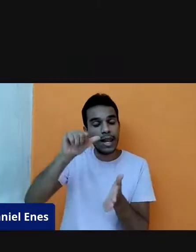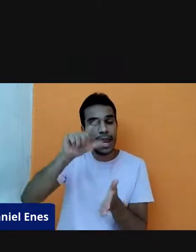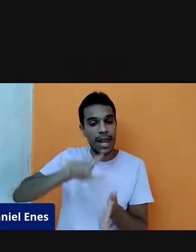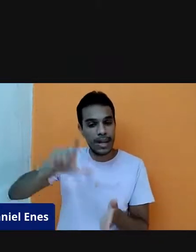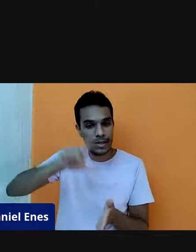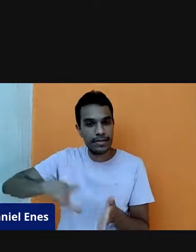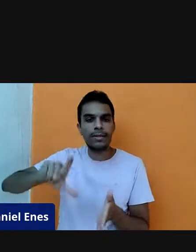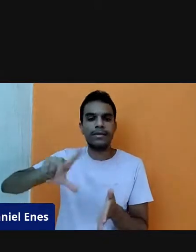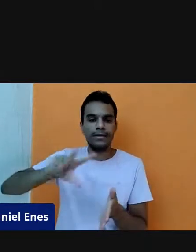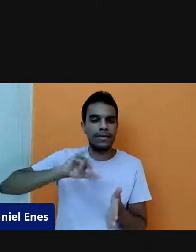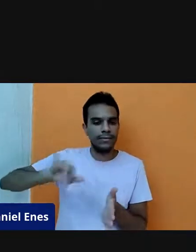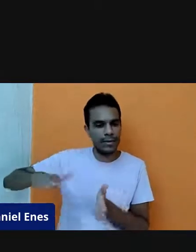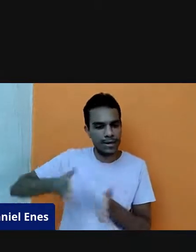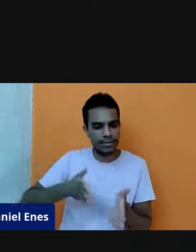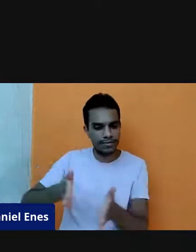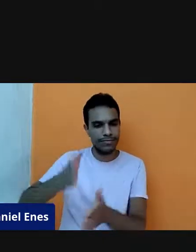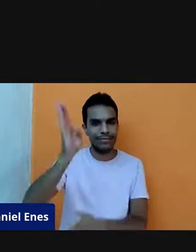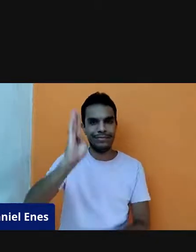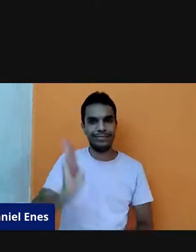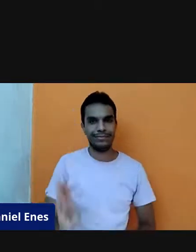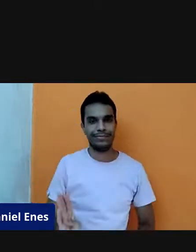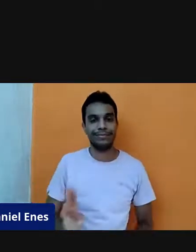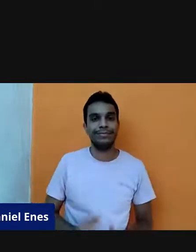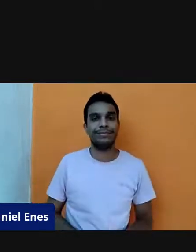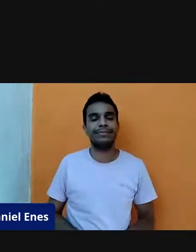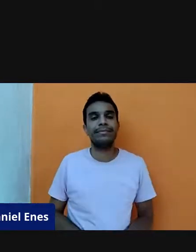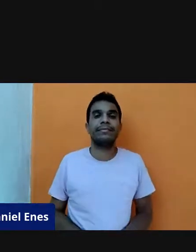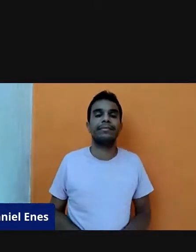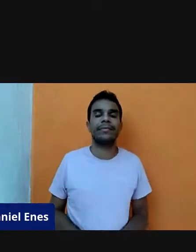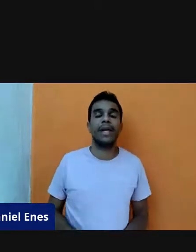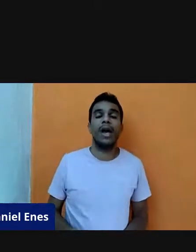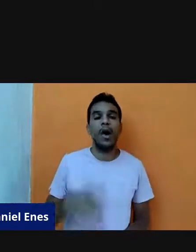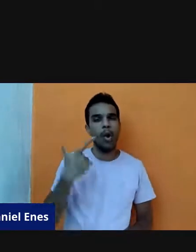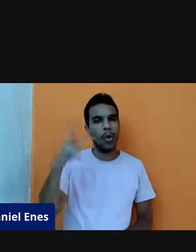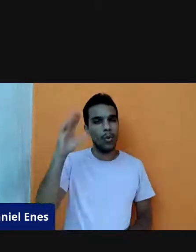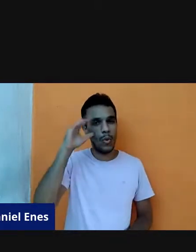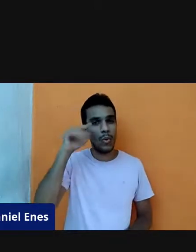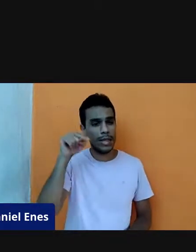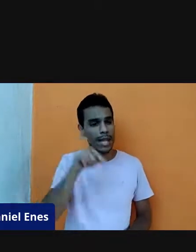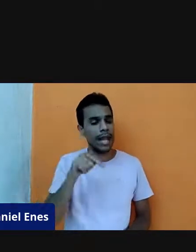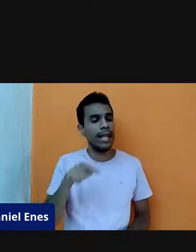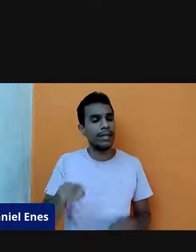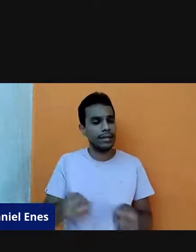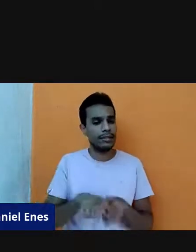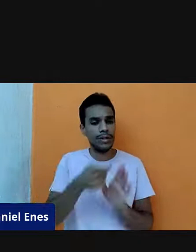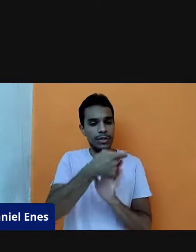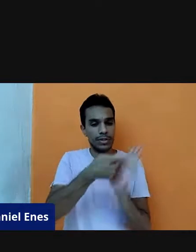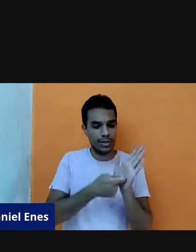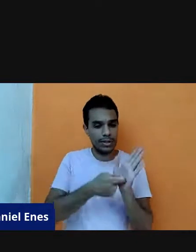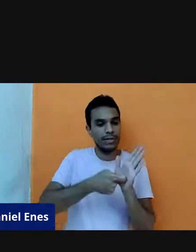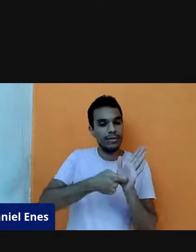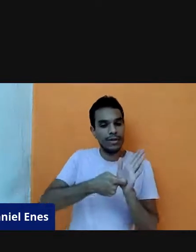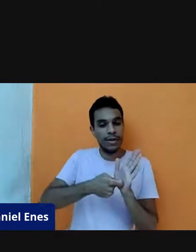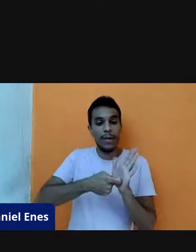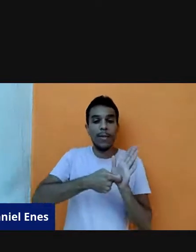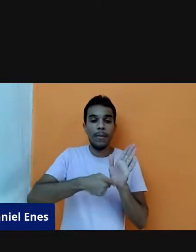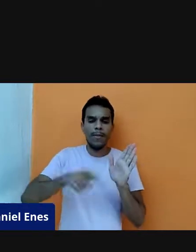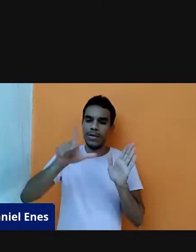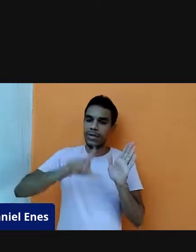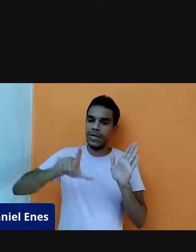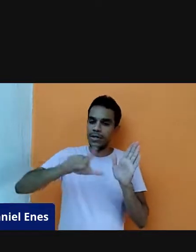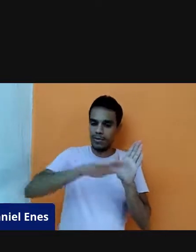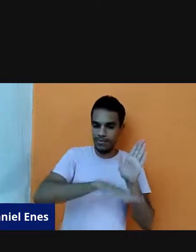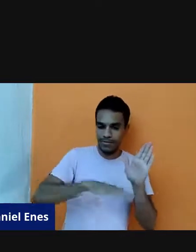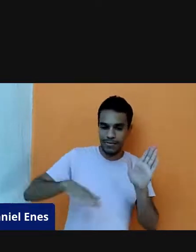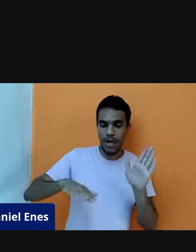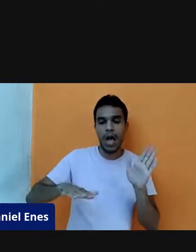Brasil. Além disso, uma curiosidade, ela também escreveu literatura infantil. Muita gente não sabe